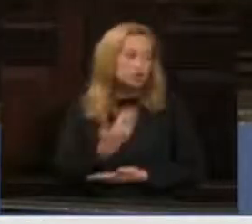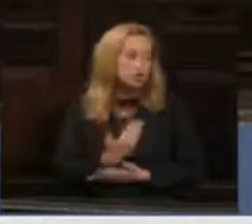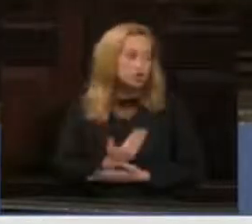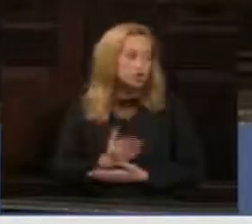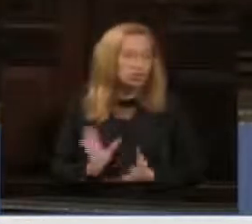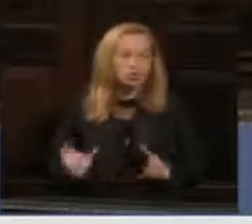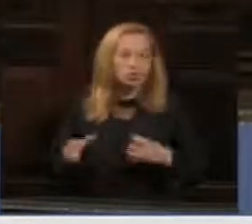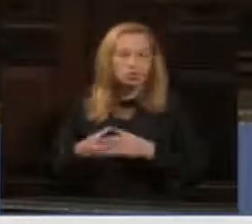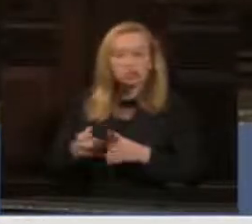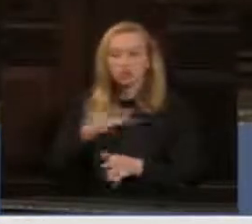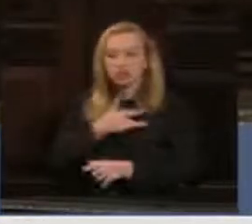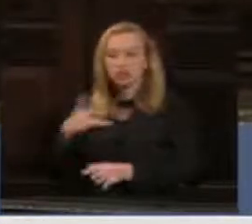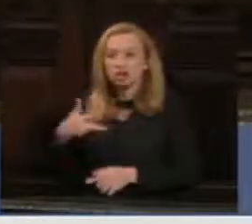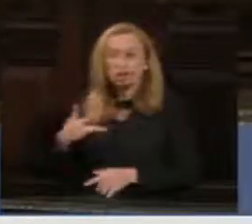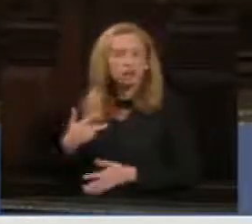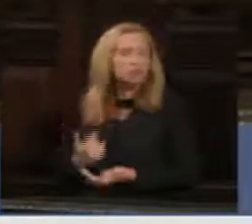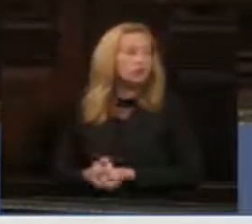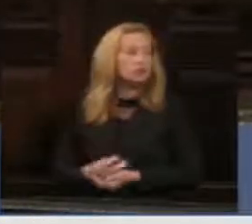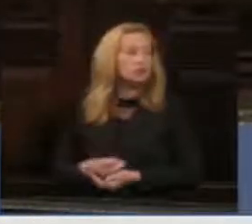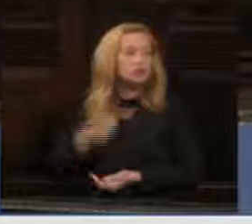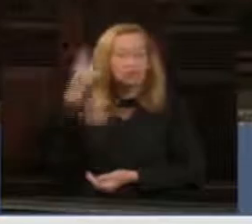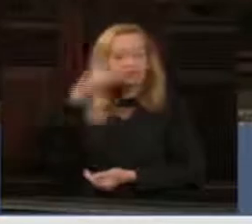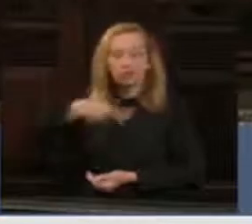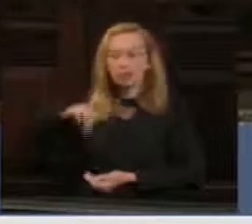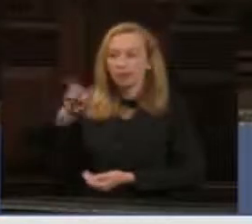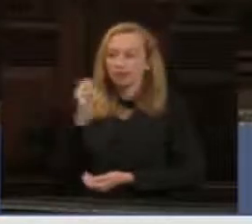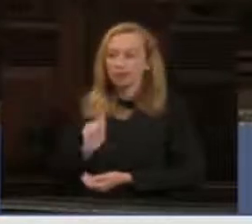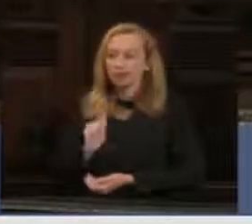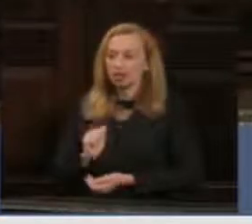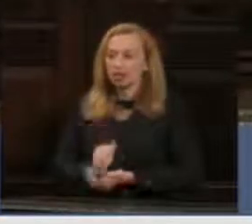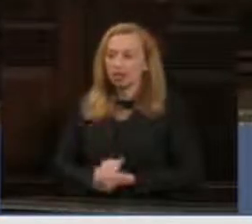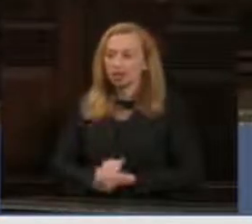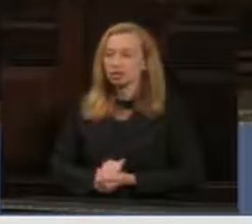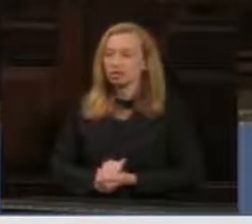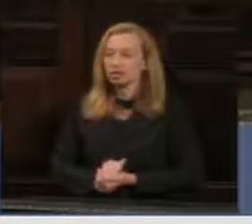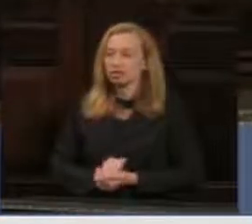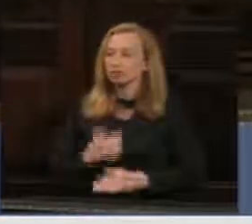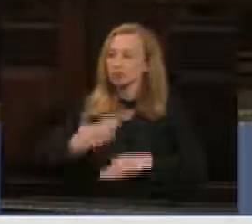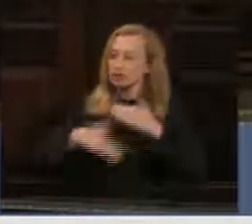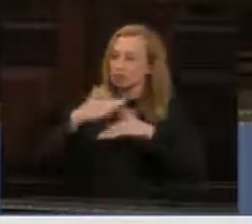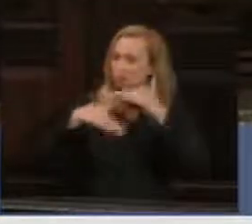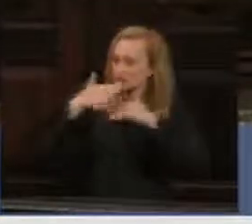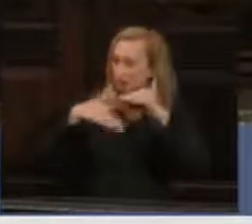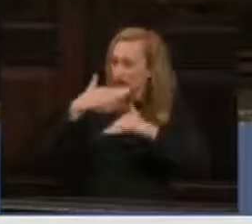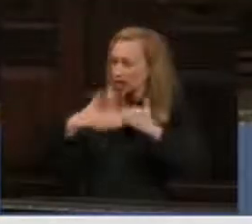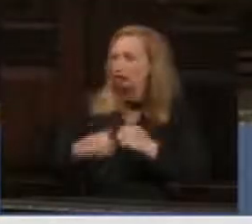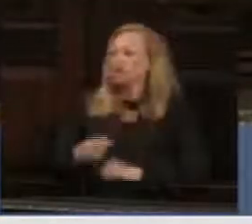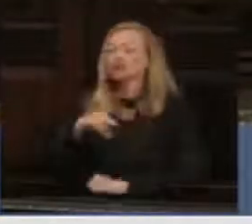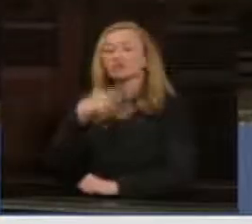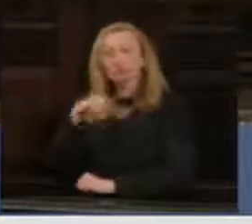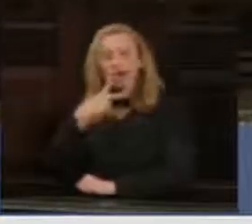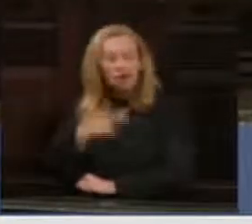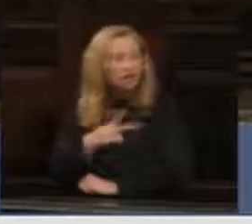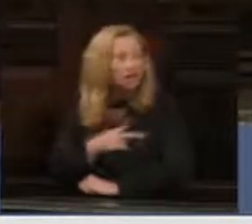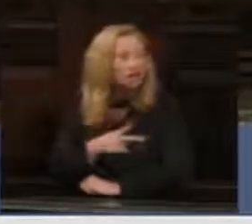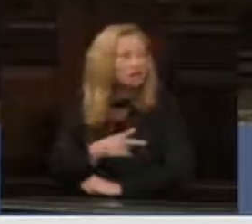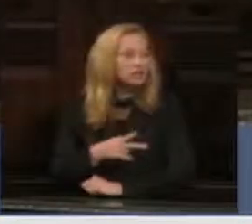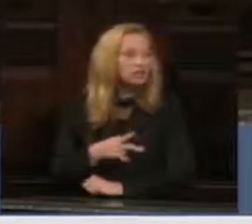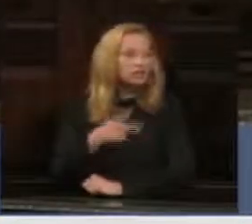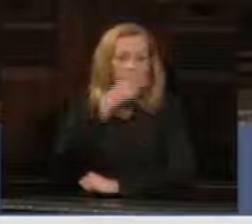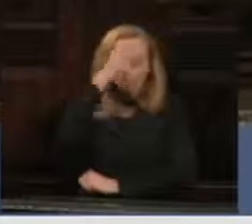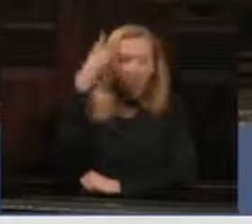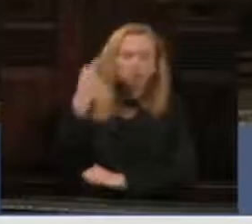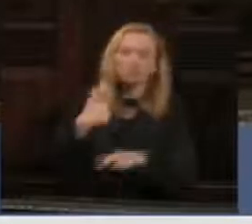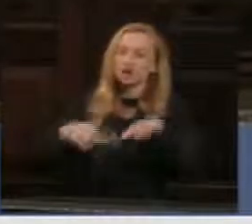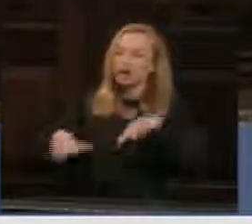Comissão de Saúde. Vou conversar com a deputada Marta Rocha para acelerarmos esse caminhamento e dizer aos servidores